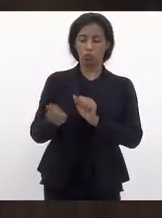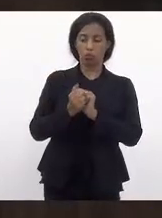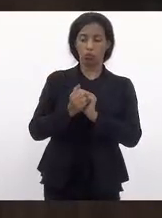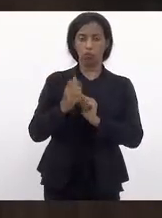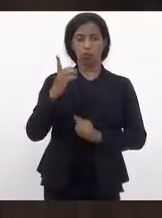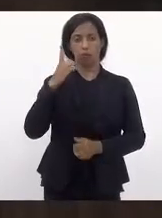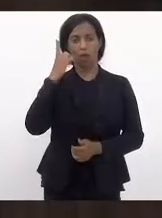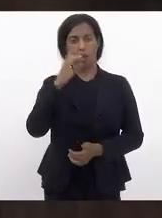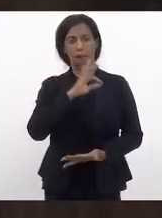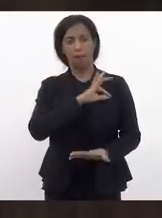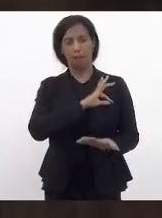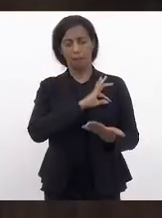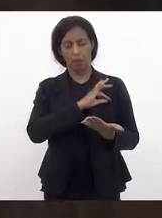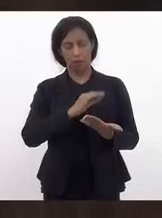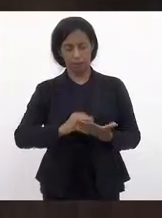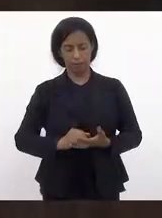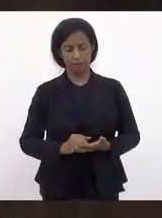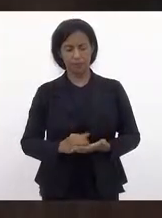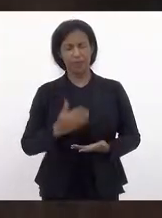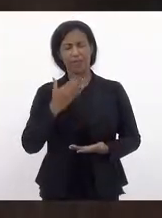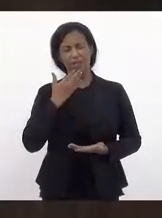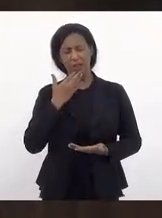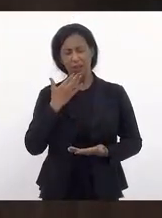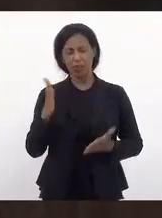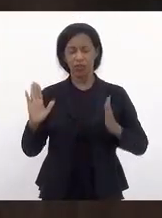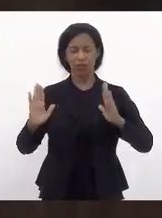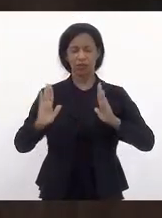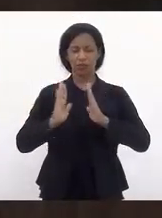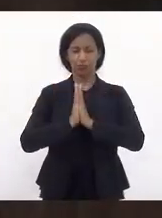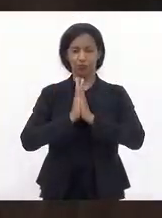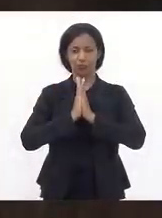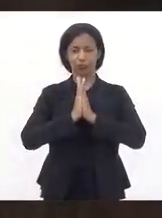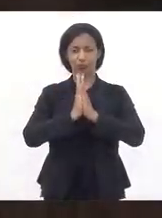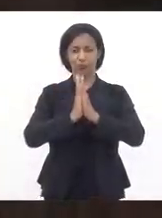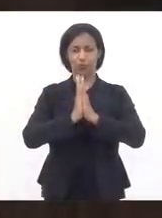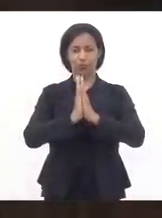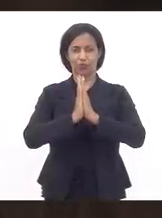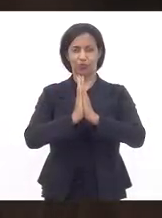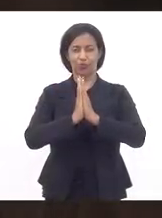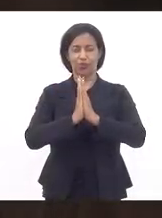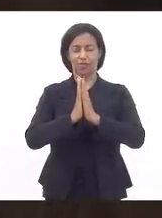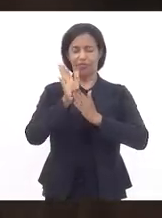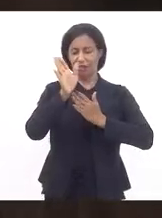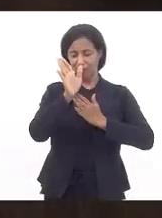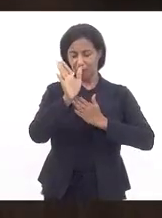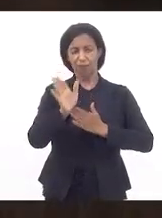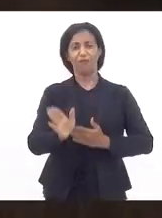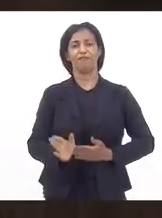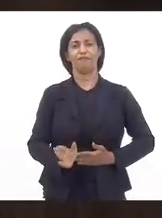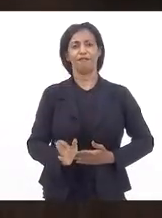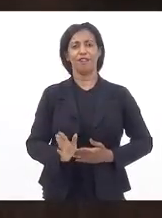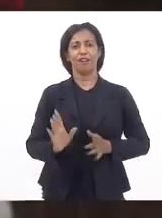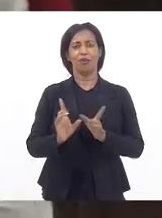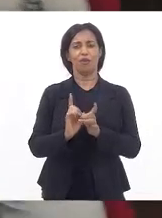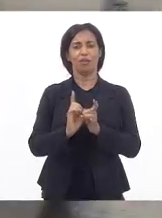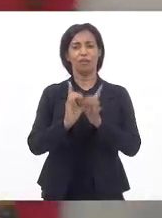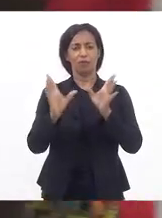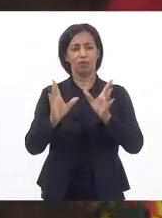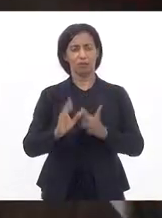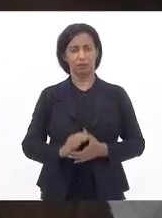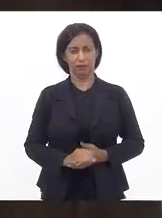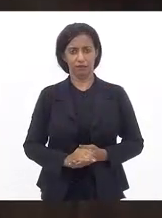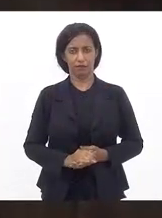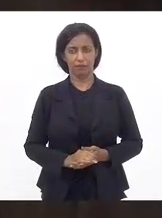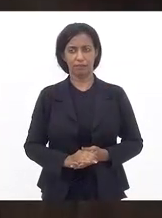Martha Rocha e pedir à Nossa Senhora que me mantivesse fiel a democracia